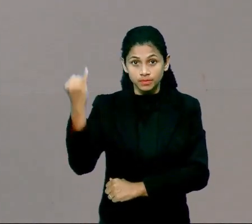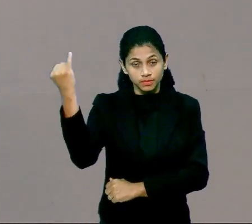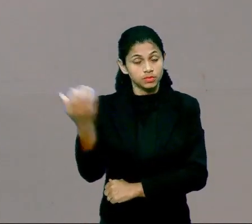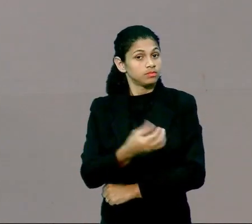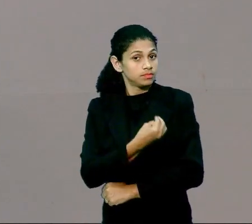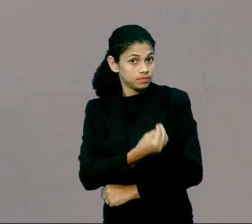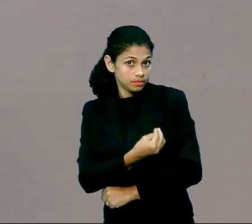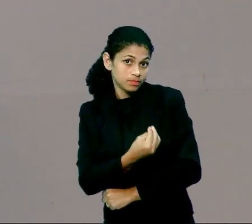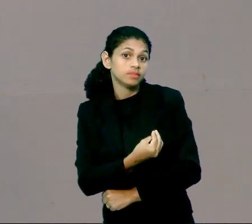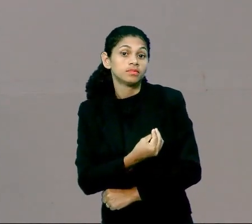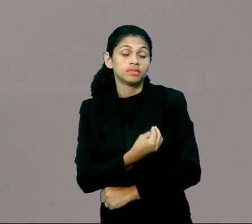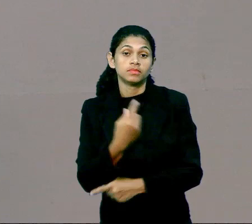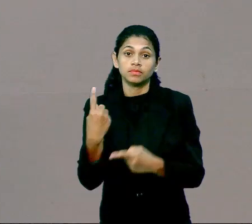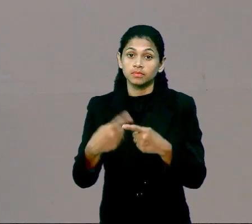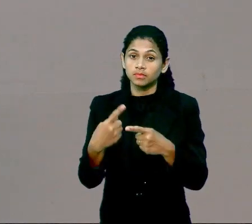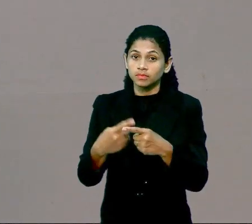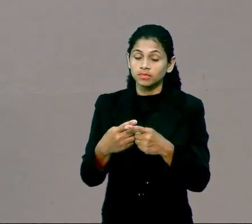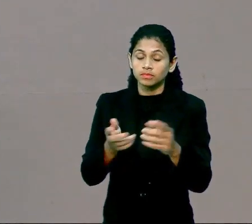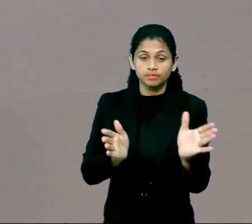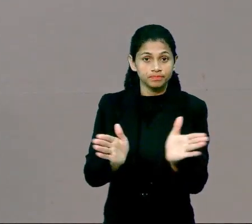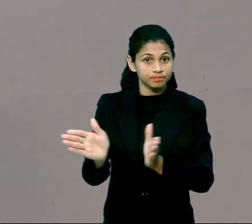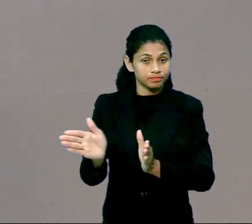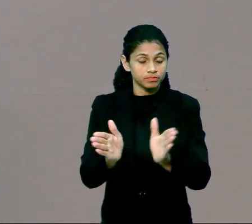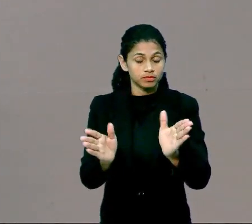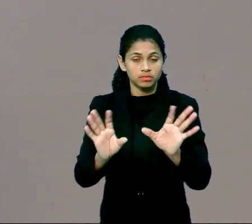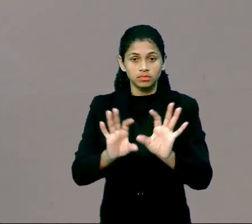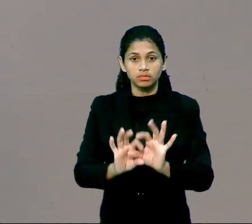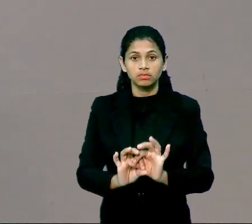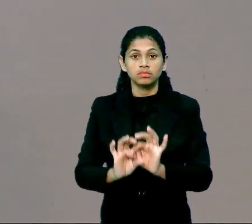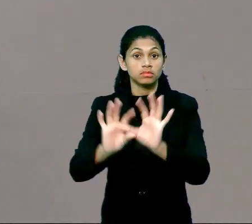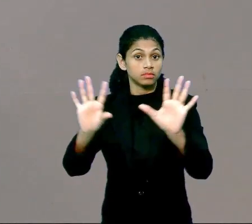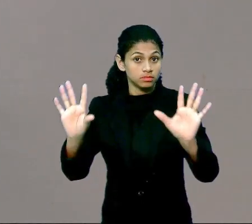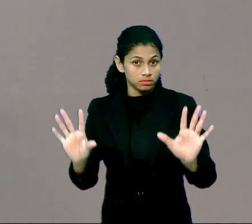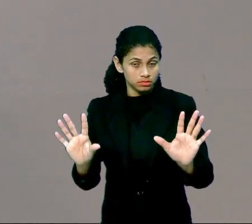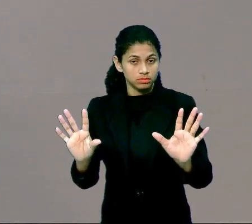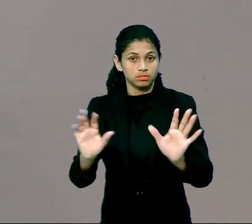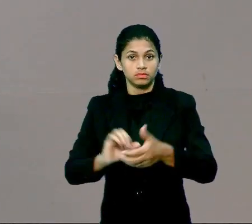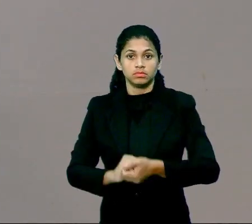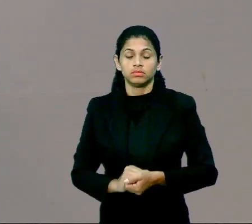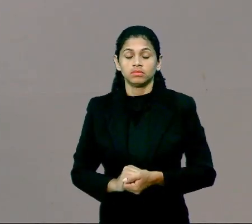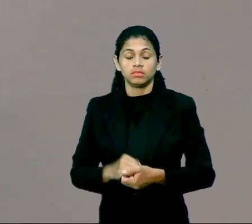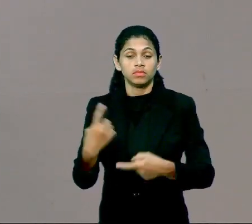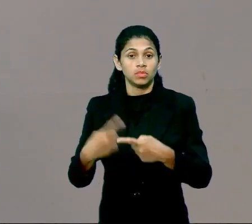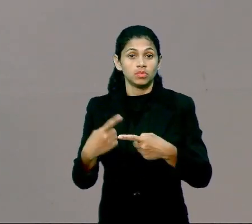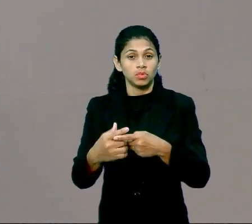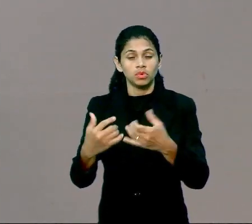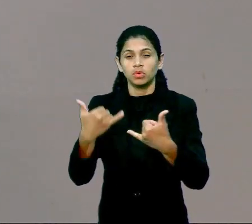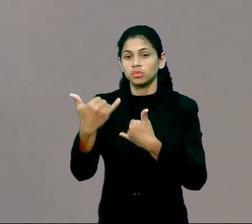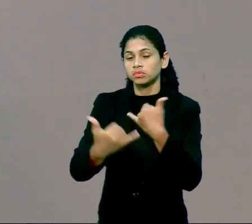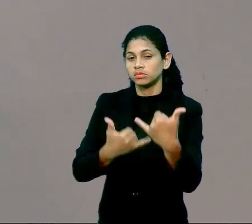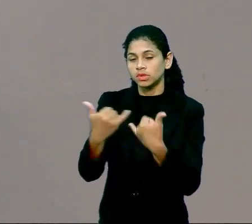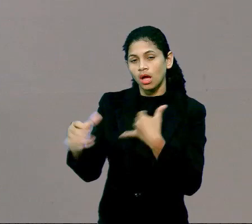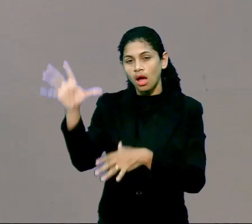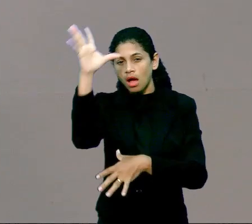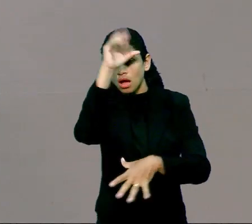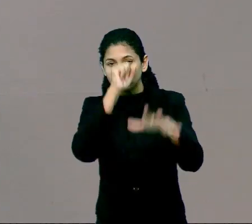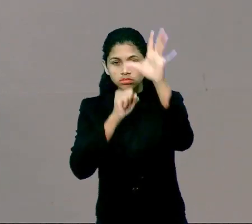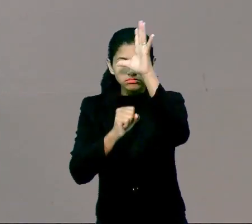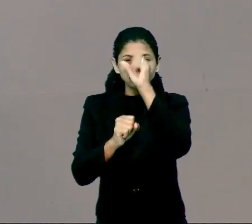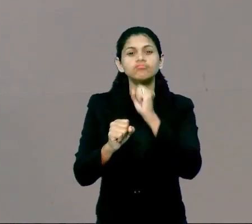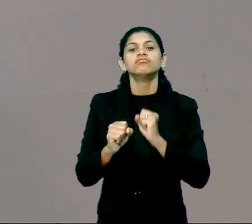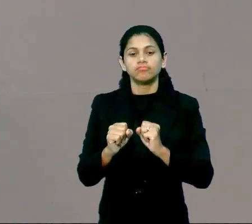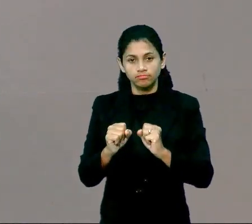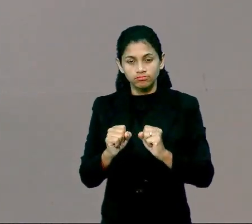isso direciona? Um aspecto um pouco mais livre, um pouco mais espontâneo. Porque o brincar é o aprender, esse aprender um pouco